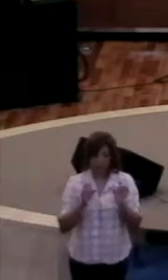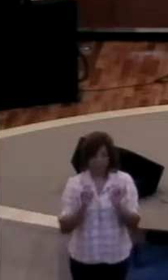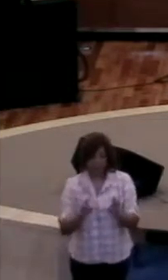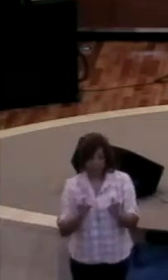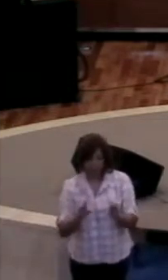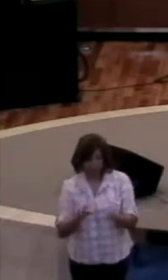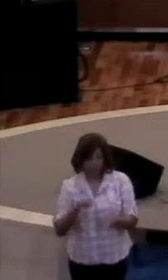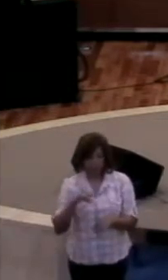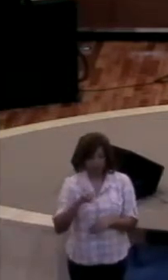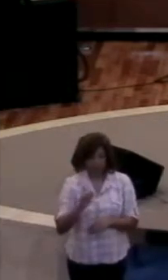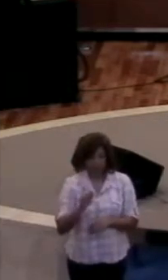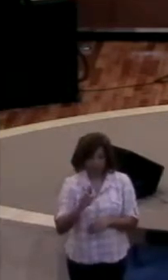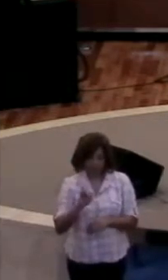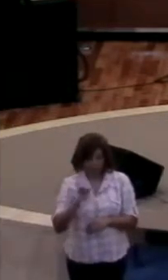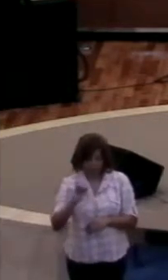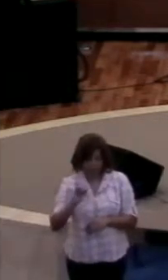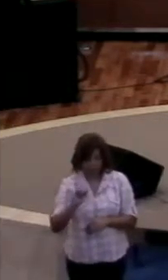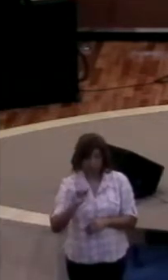uma fase.